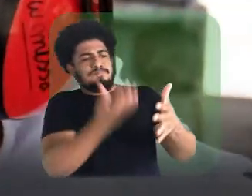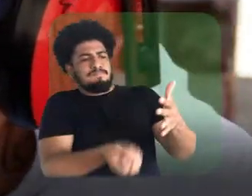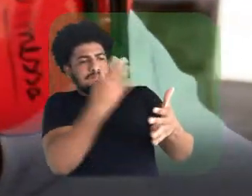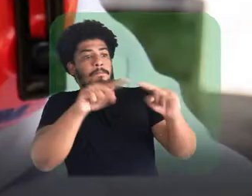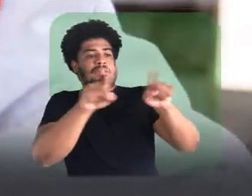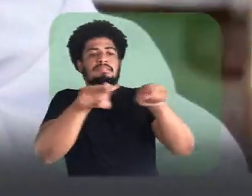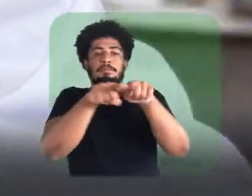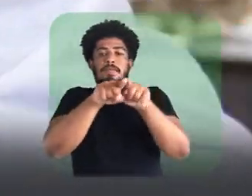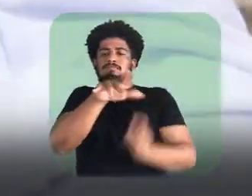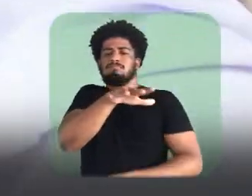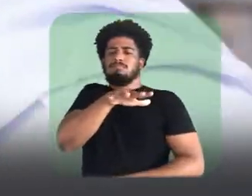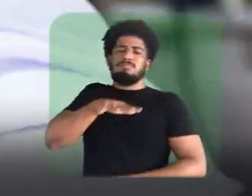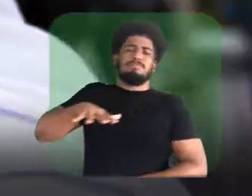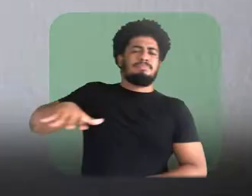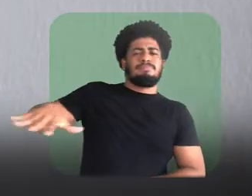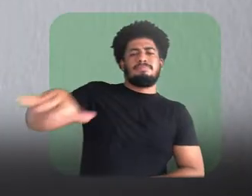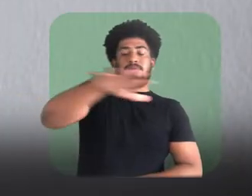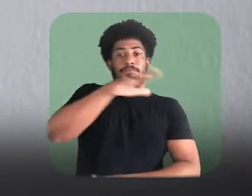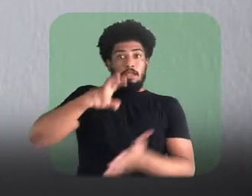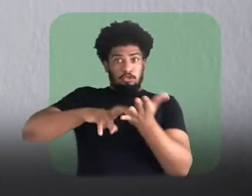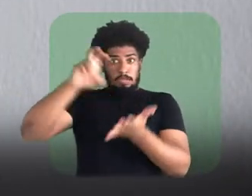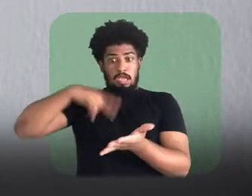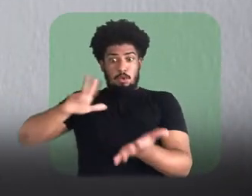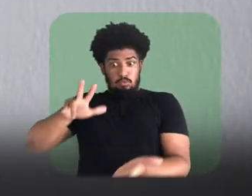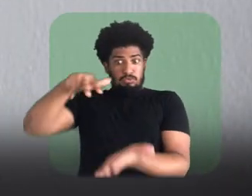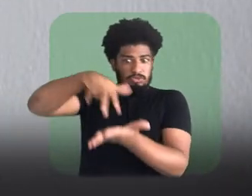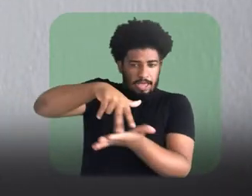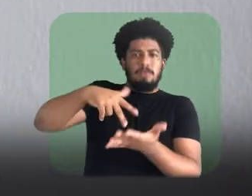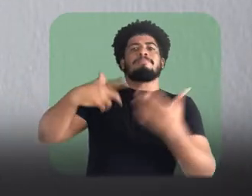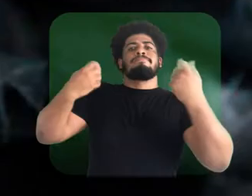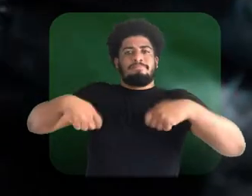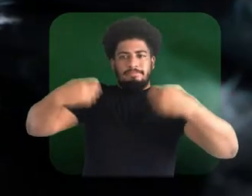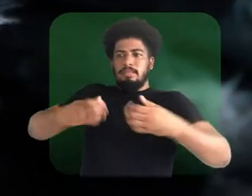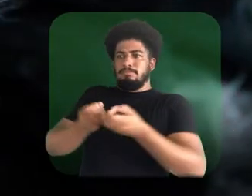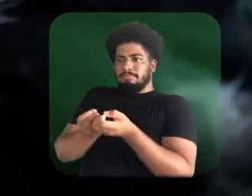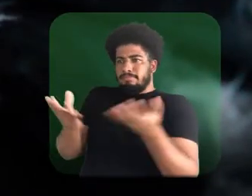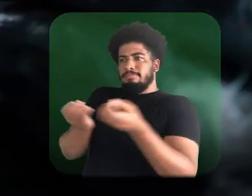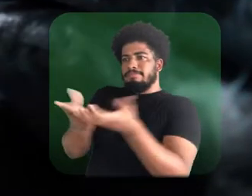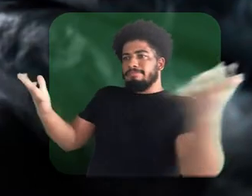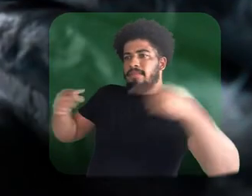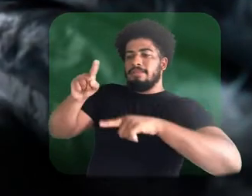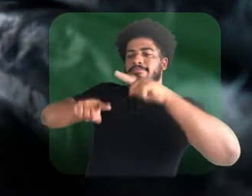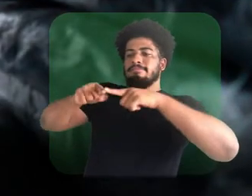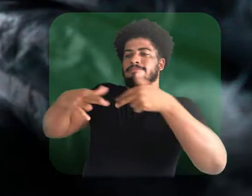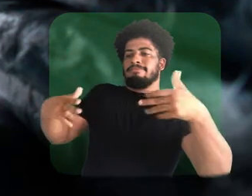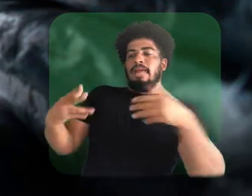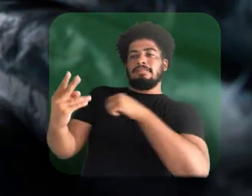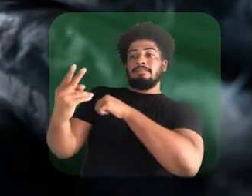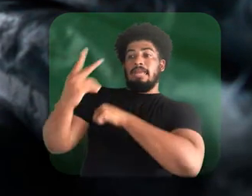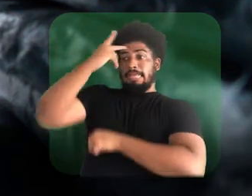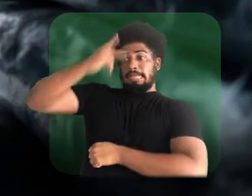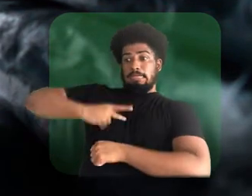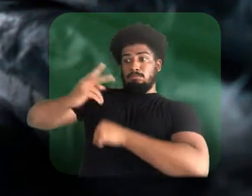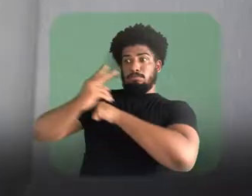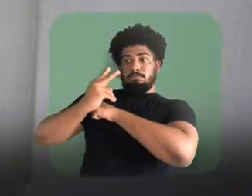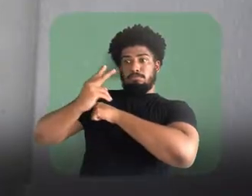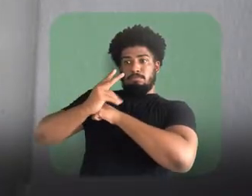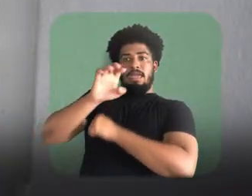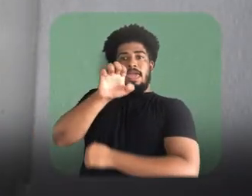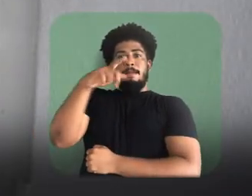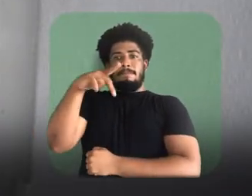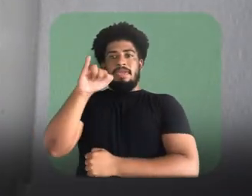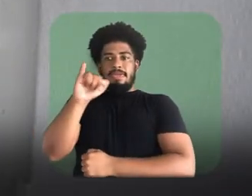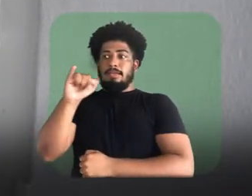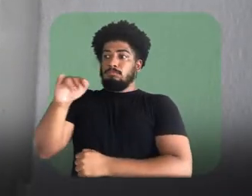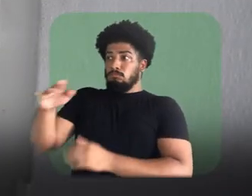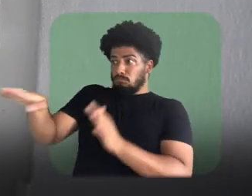não só na produção, mas em todo o contexto. Assim que eu chego de manhã, é distribuído o EPI para os funcionários. O colaborador chega, tem